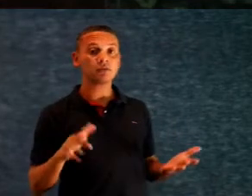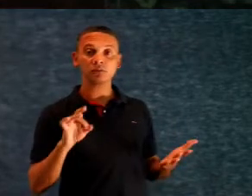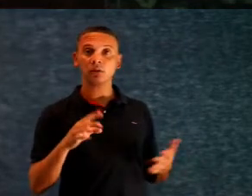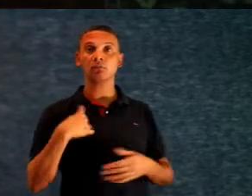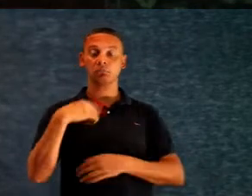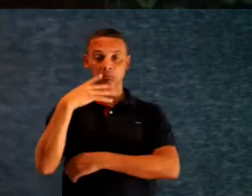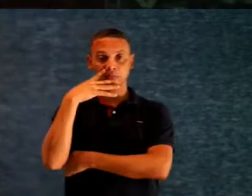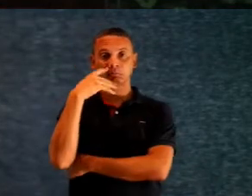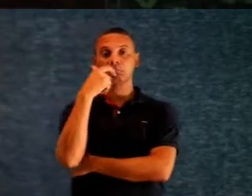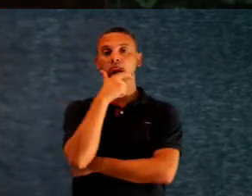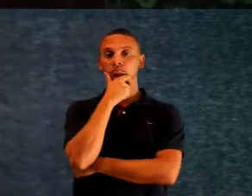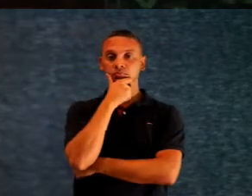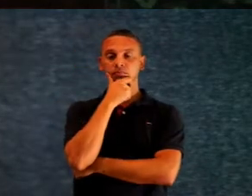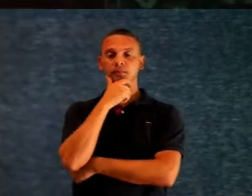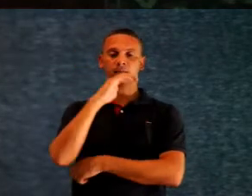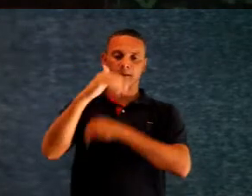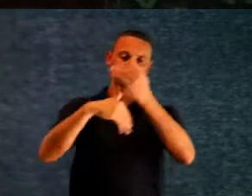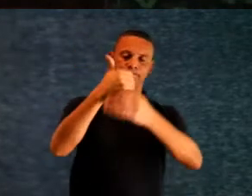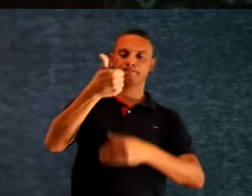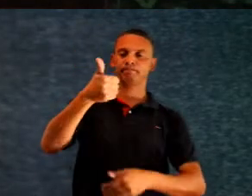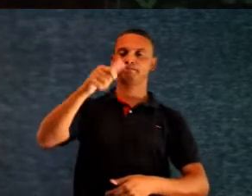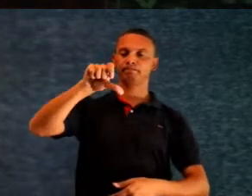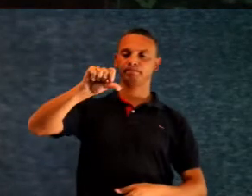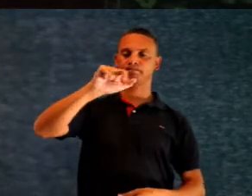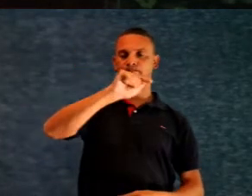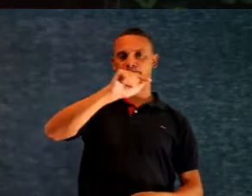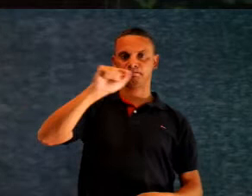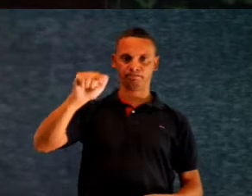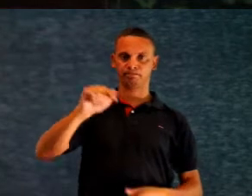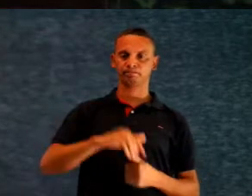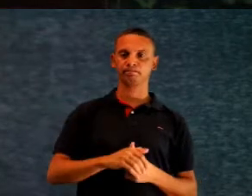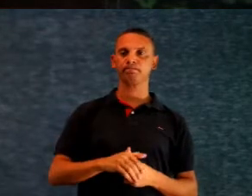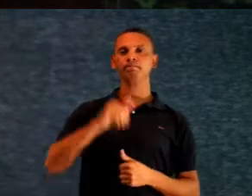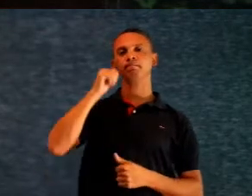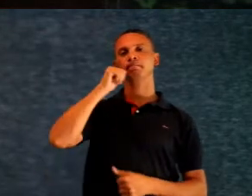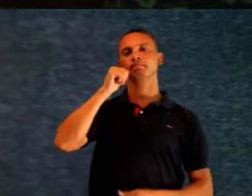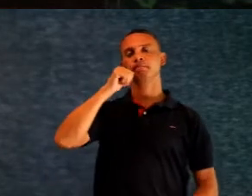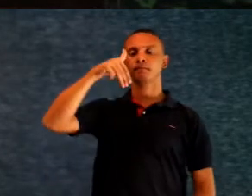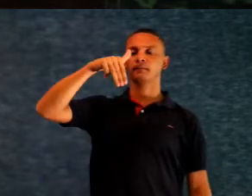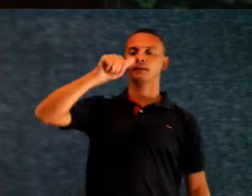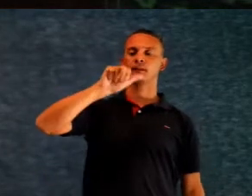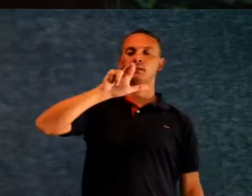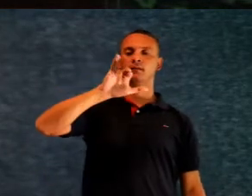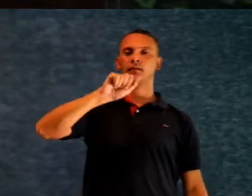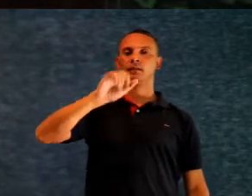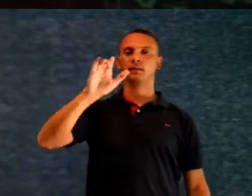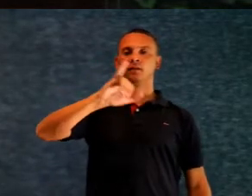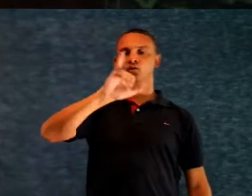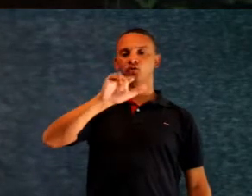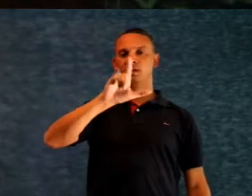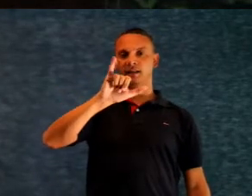me impressiona. Em 1977, Maria Julieta tornou-se cronista do jornal O